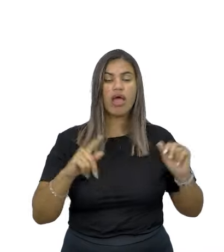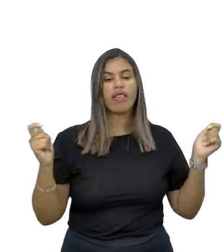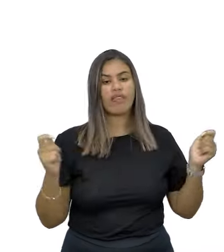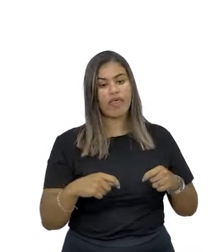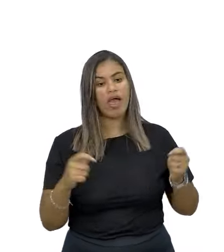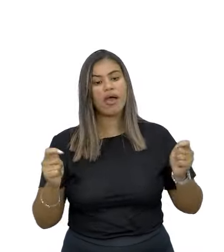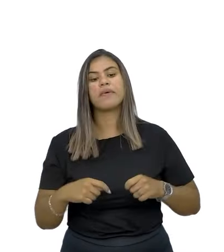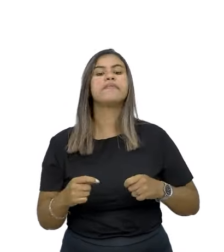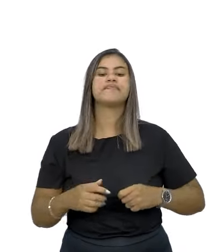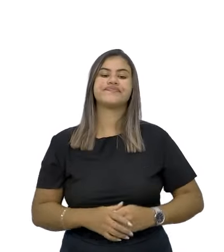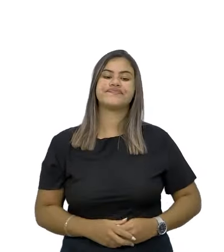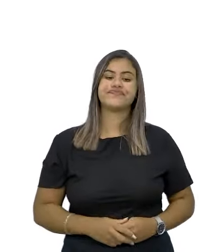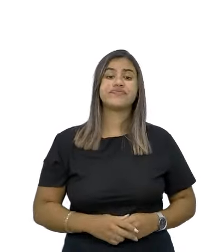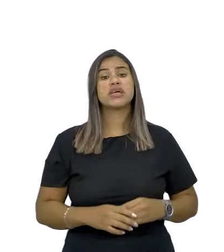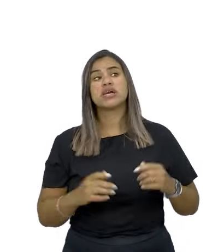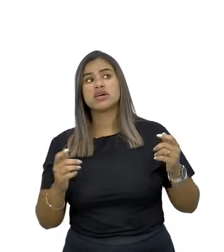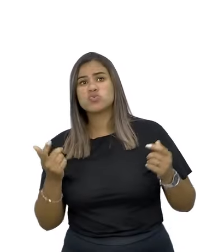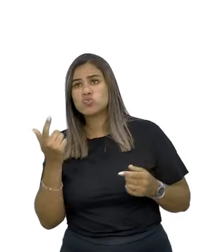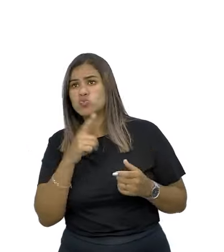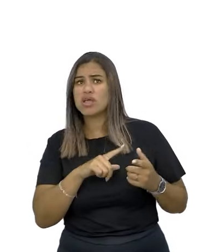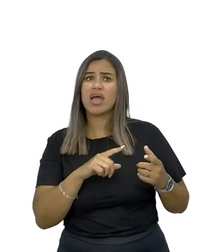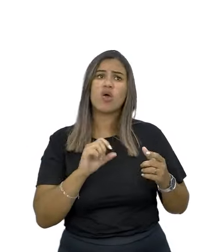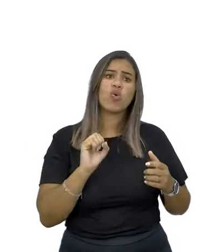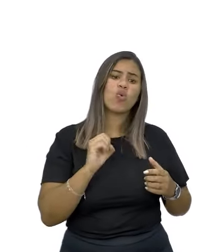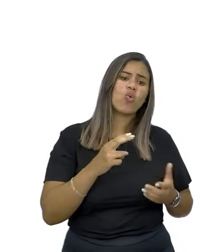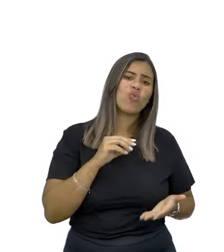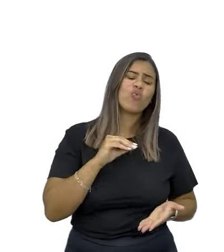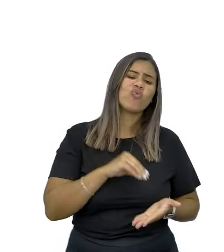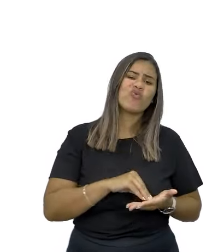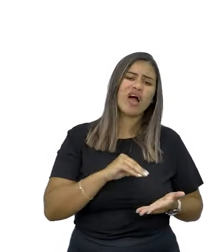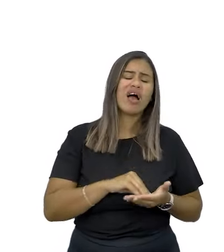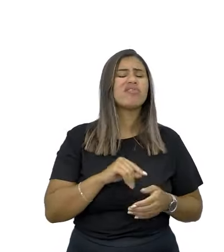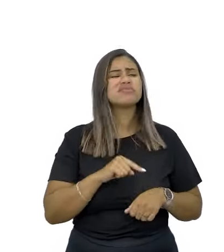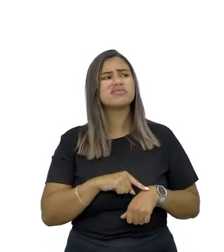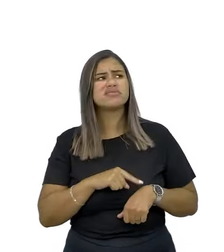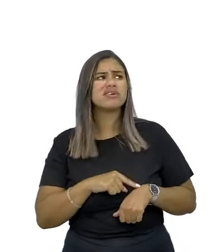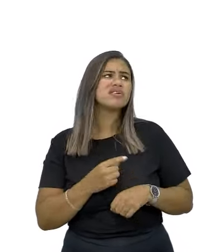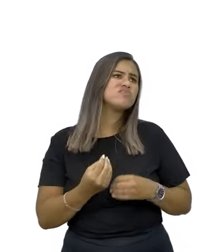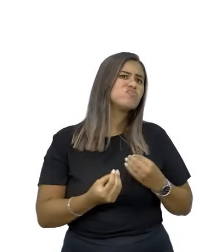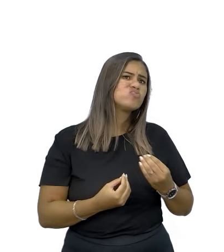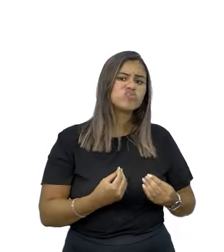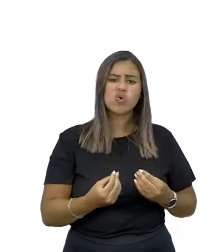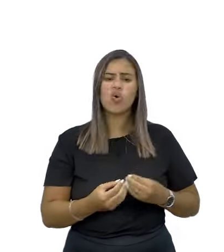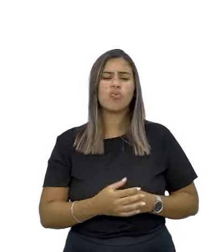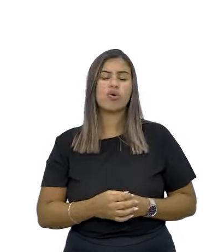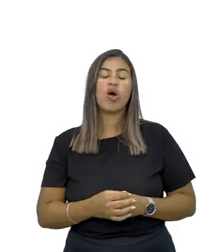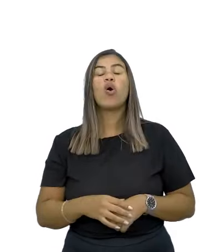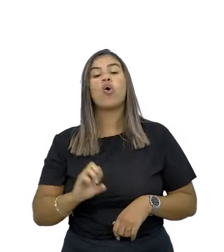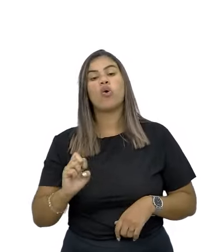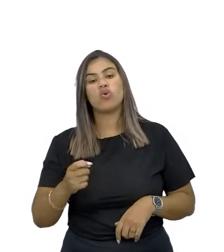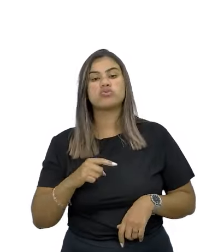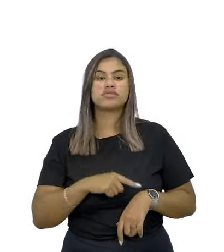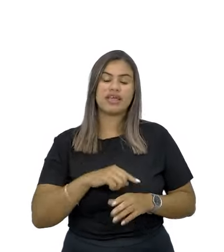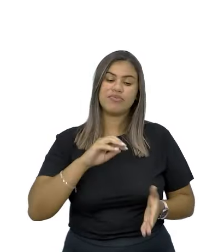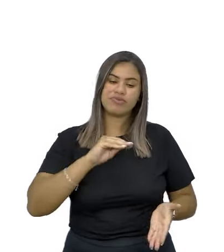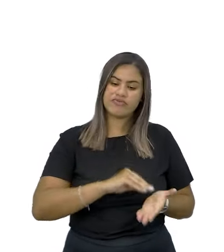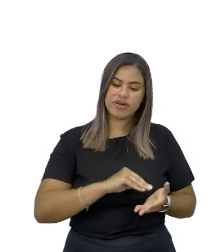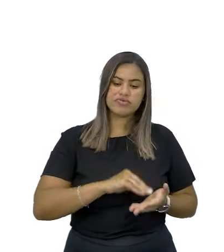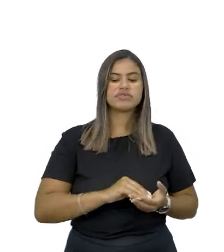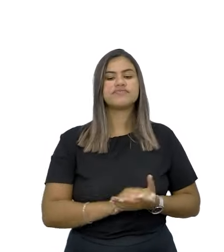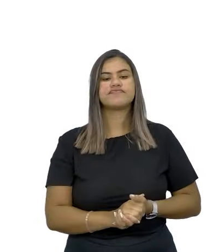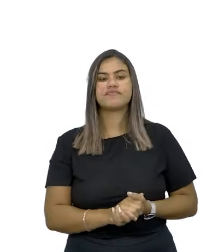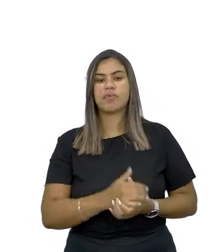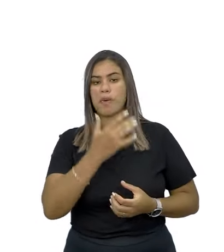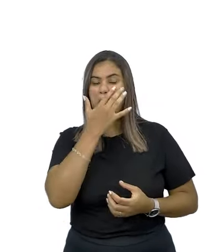problemas foi suficiente ou não, se eles tiveram tempo, né, de estar resolvendo, de estar discutindo,